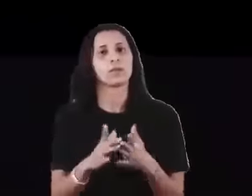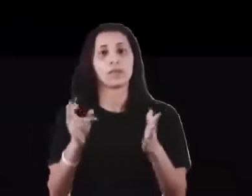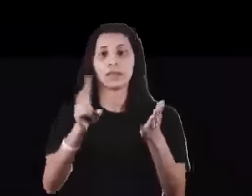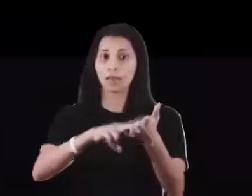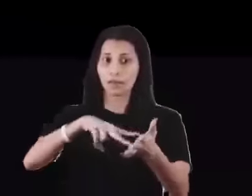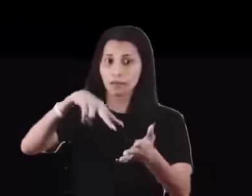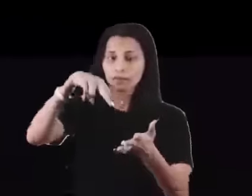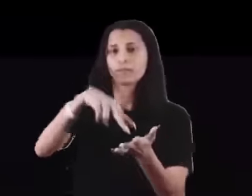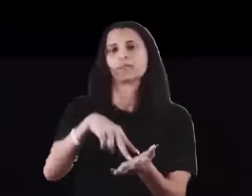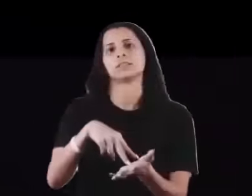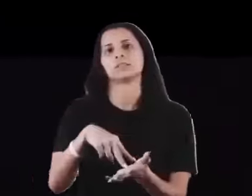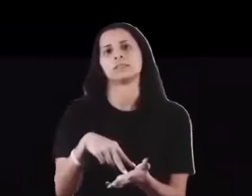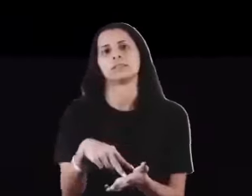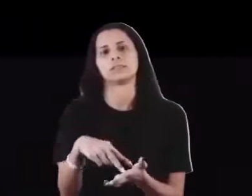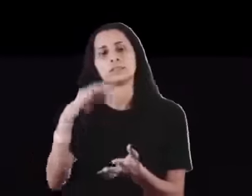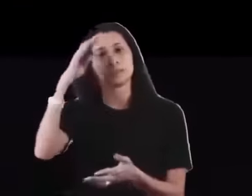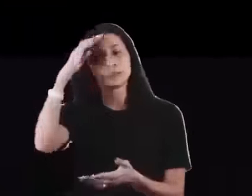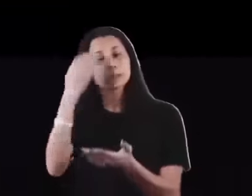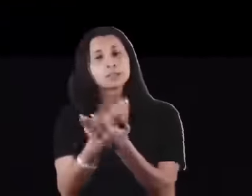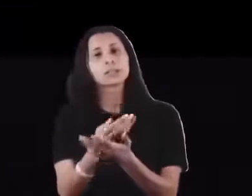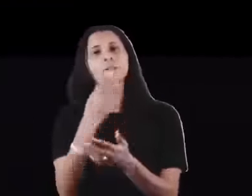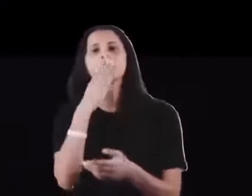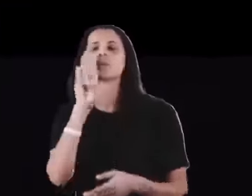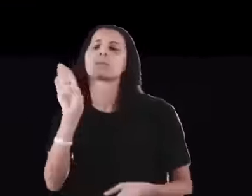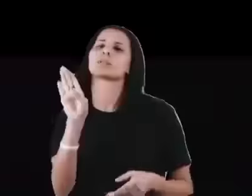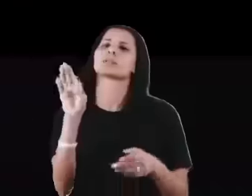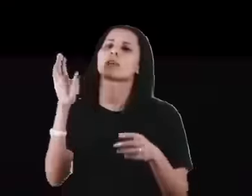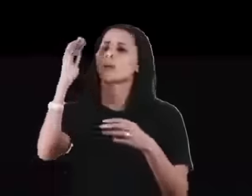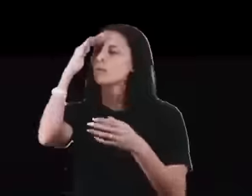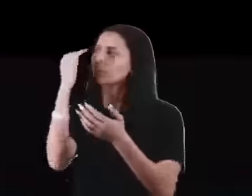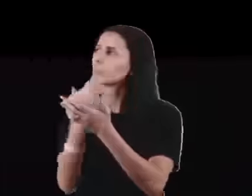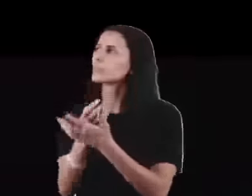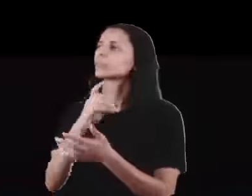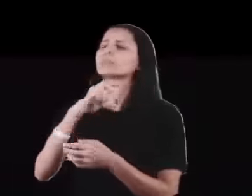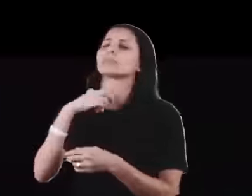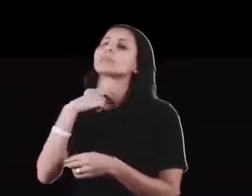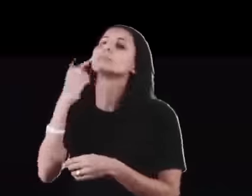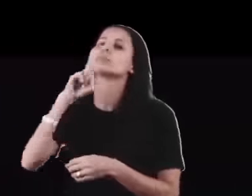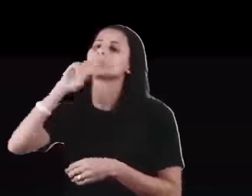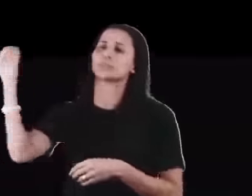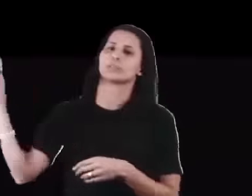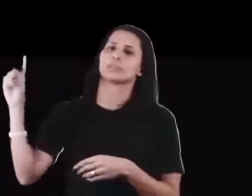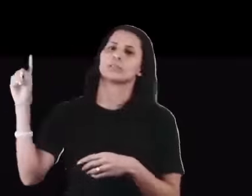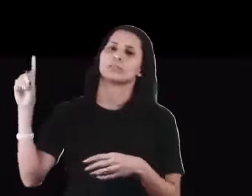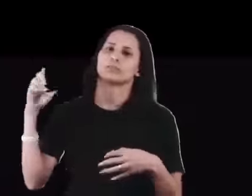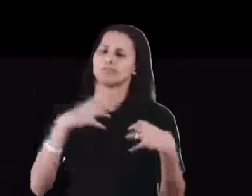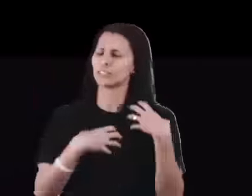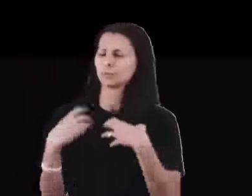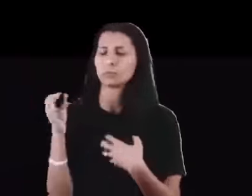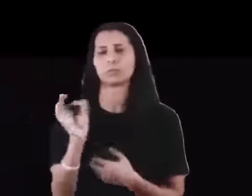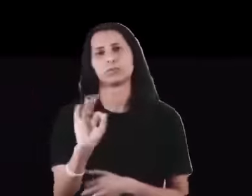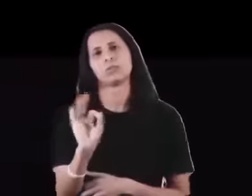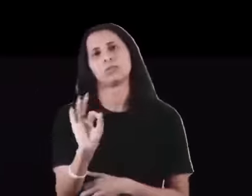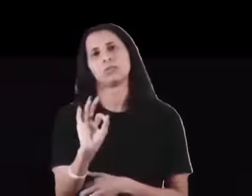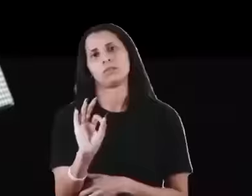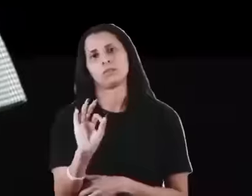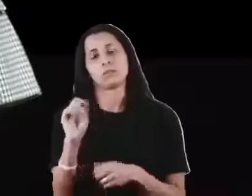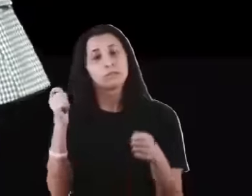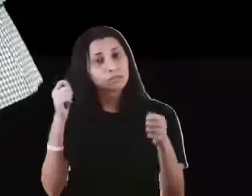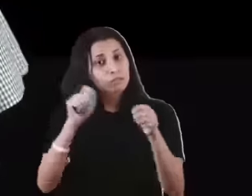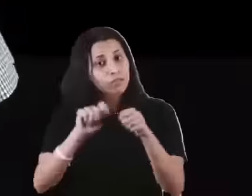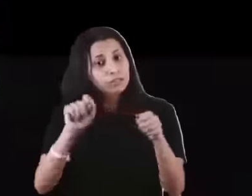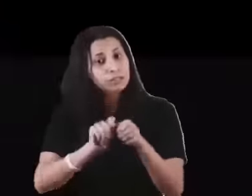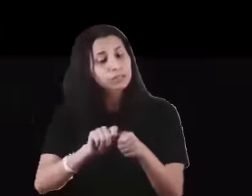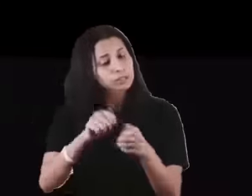levante-se creia na promessa confiando na voz de Deus e não na voz do desespero e o que é mais aplicando na prática O que você já conhece da teoria